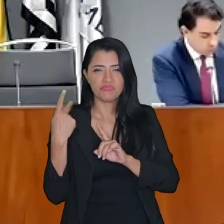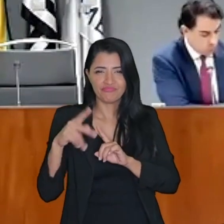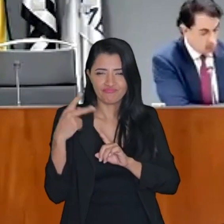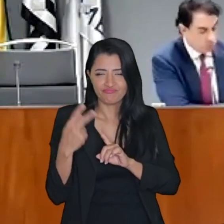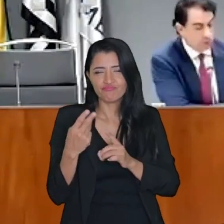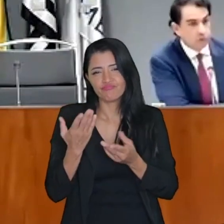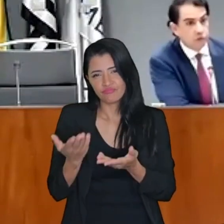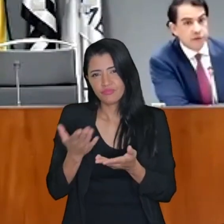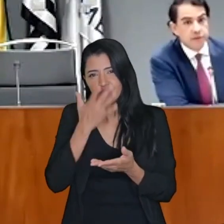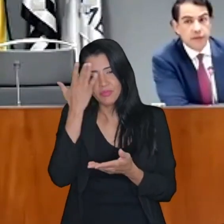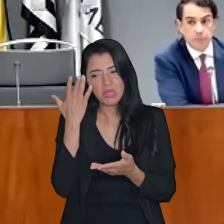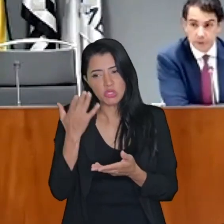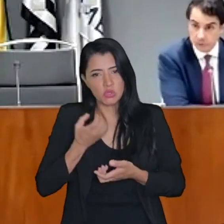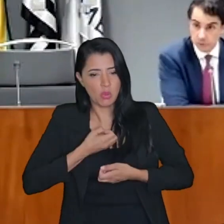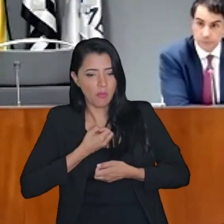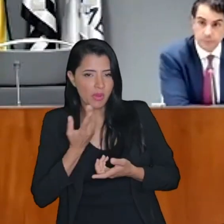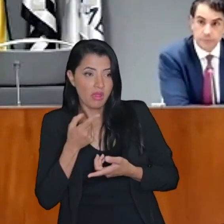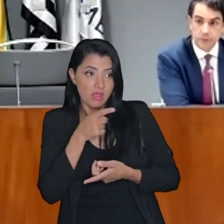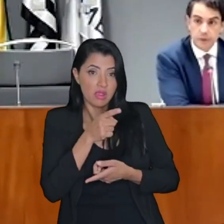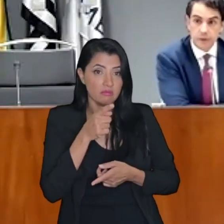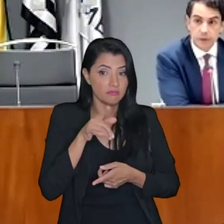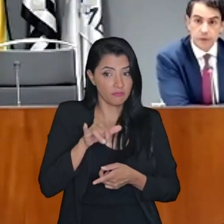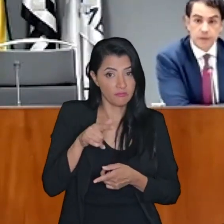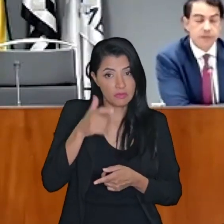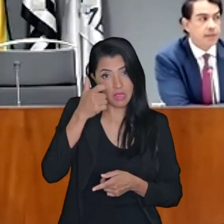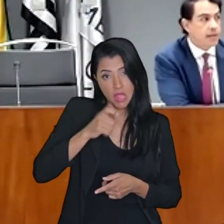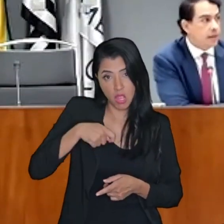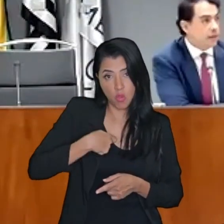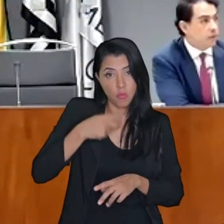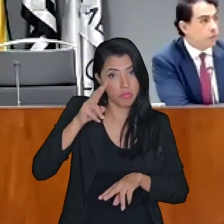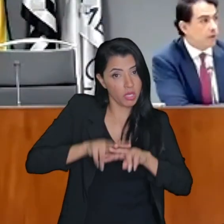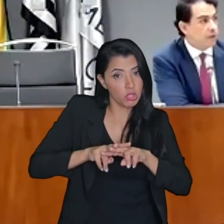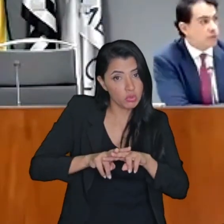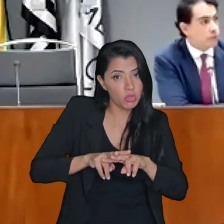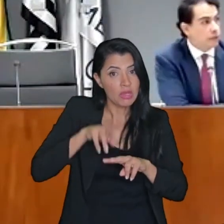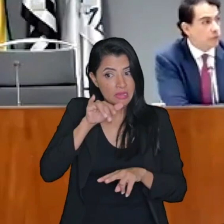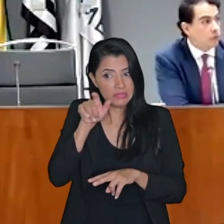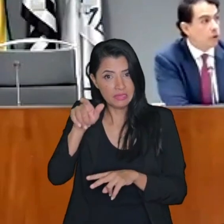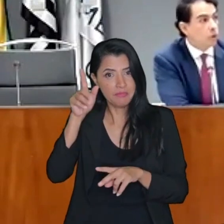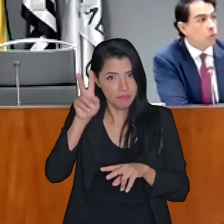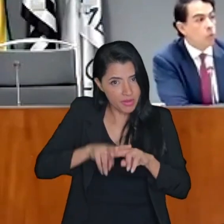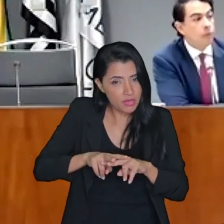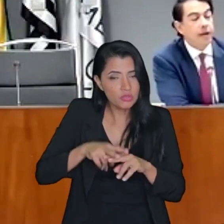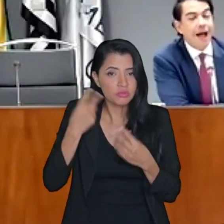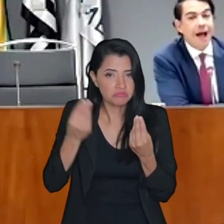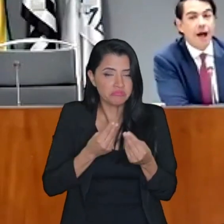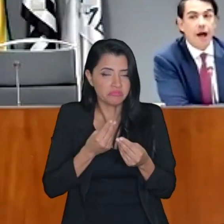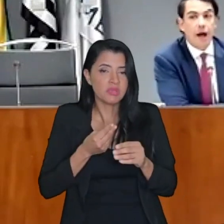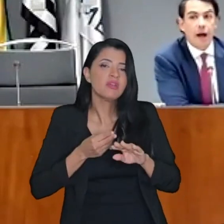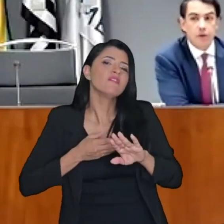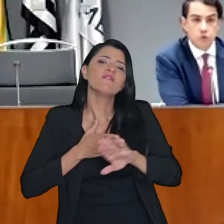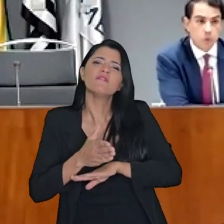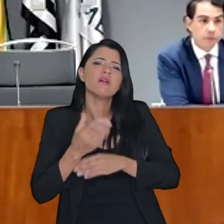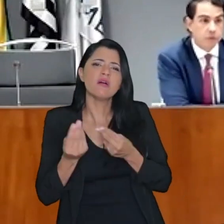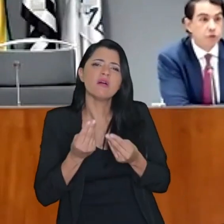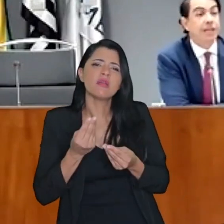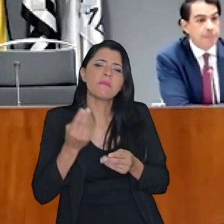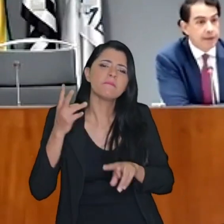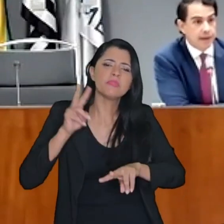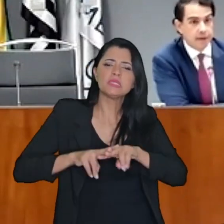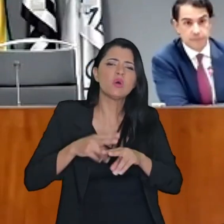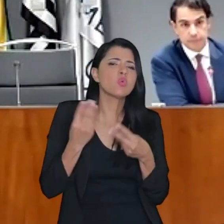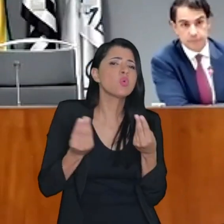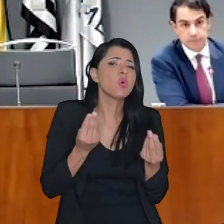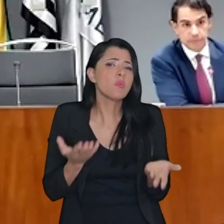potencial colaborador, se ele será preso e se ele, uma vez preso, cumprirá a sua prisão de